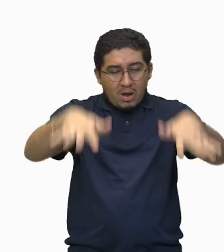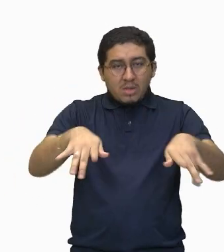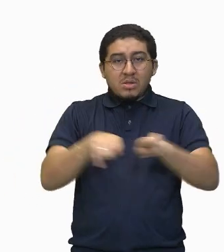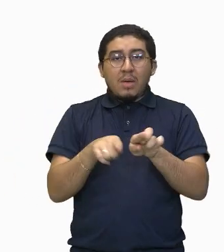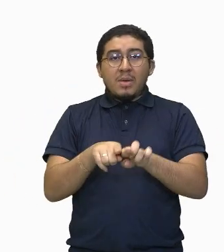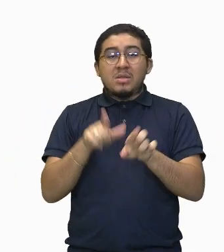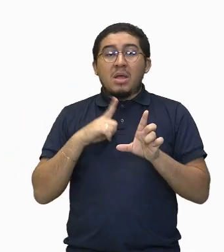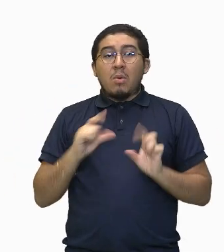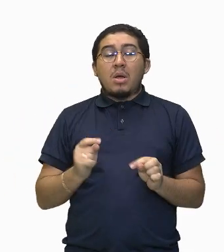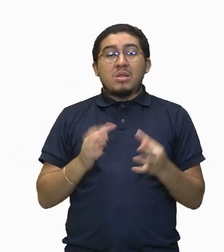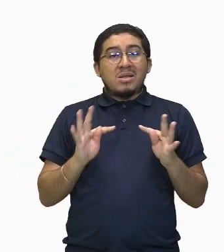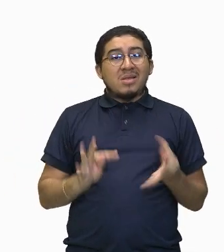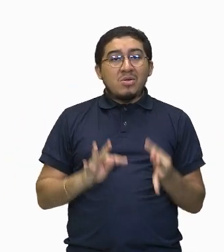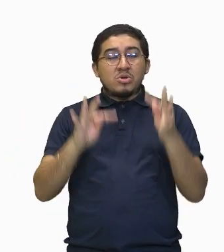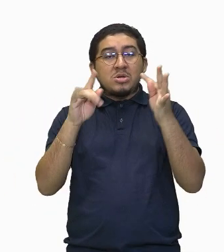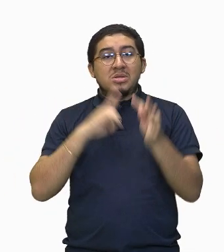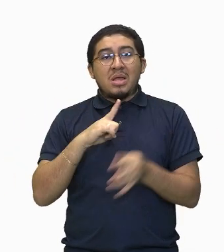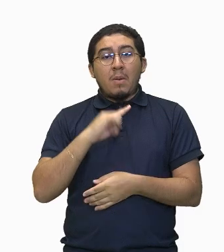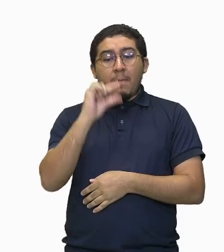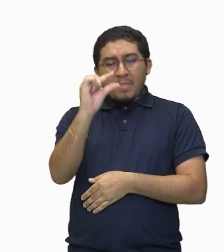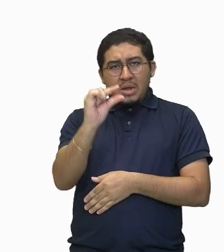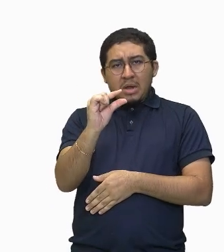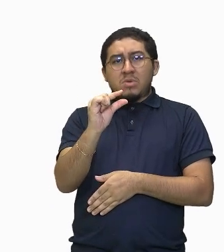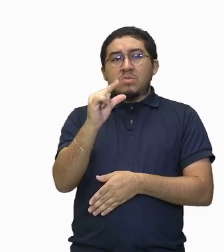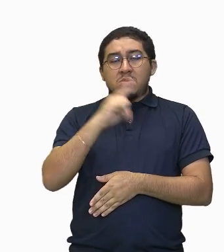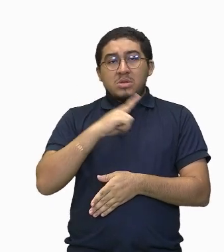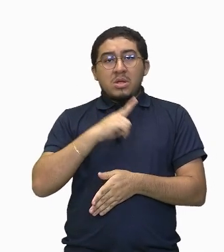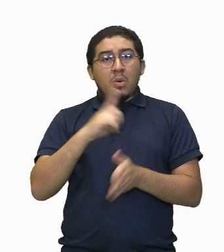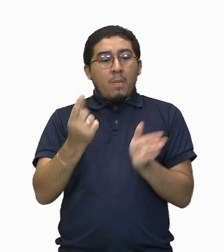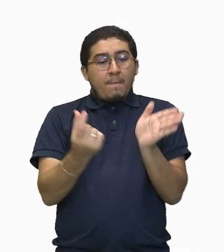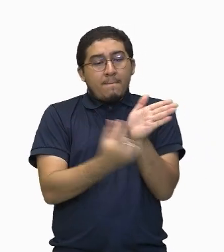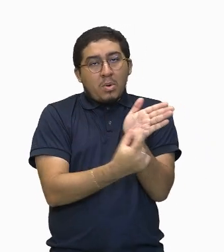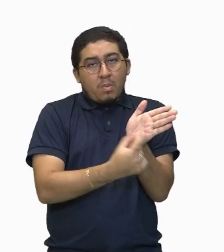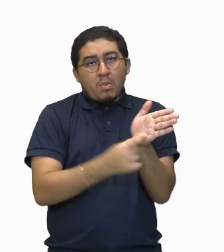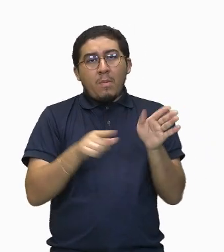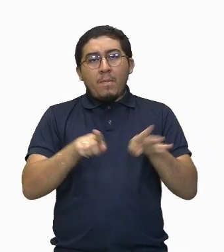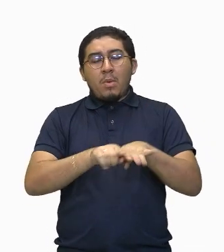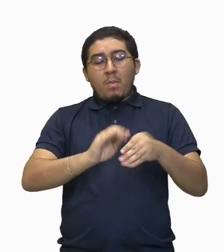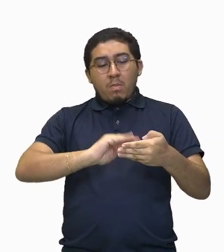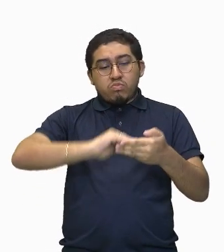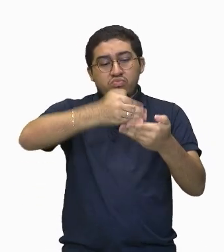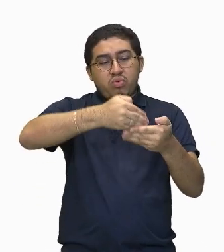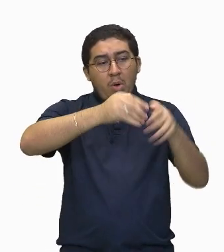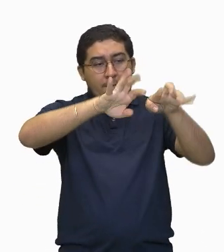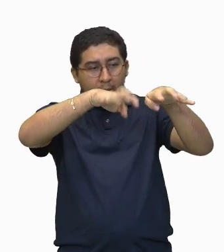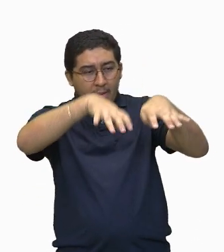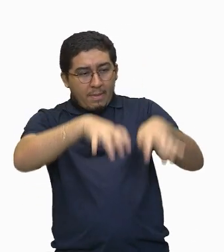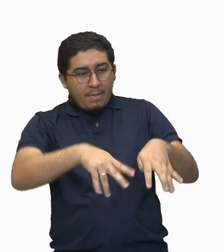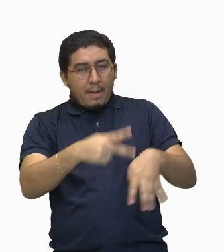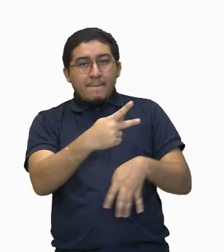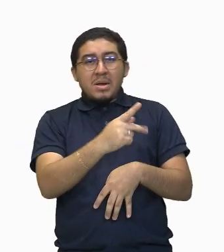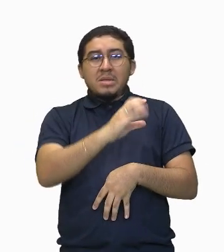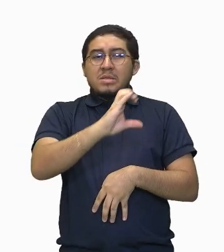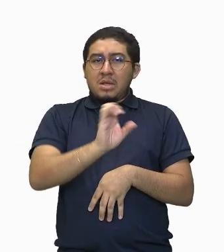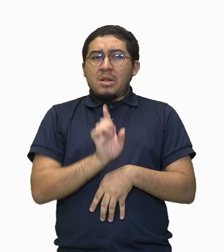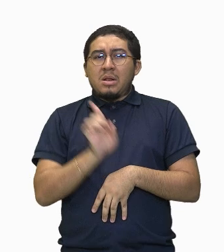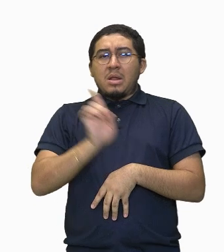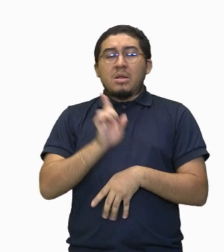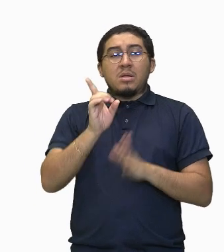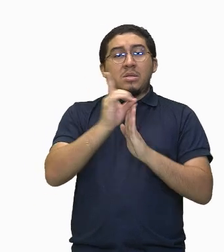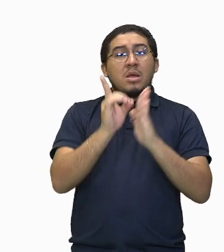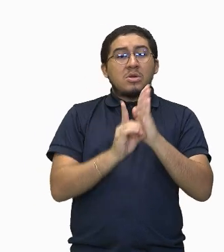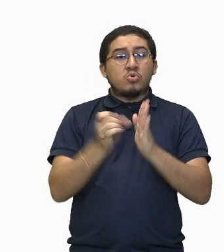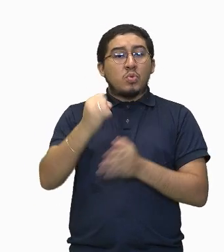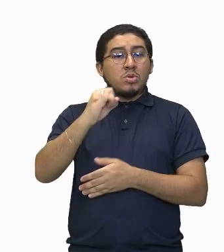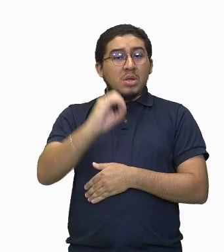em 1971, ele permitiu a criação dos computadores pessoais nos anos 80. E aí a gente vai